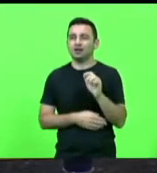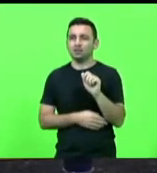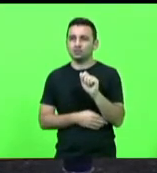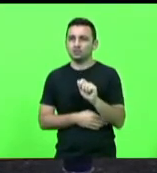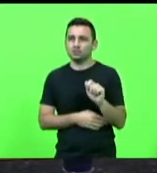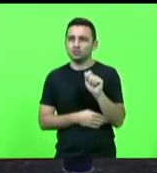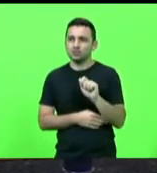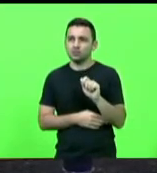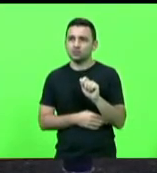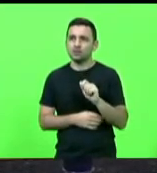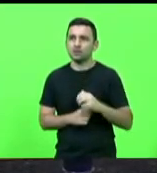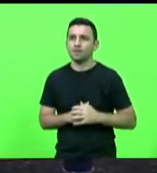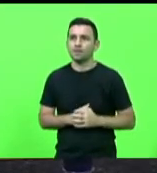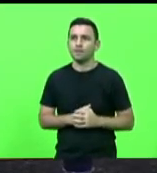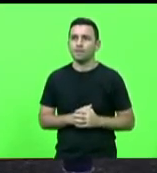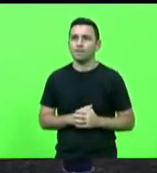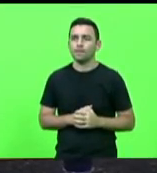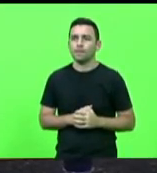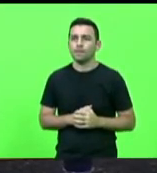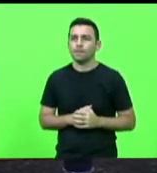para concluir...